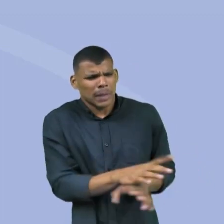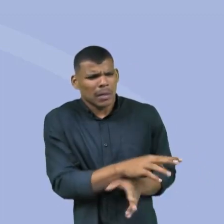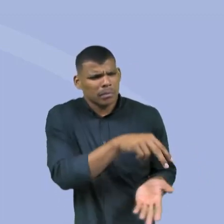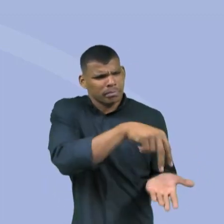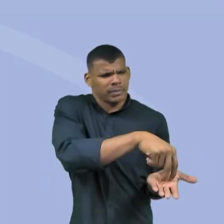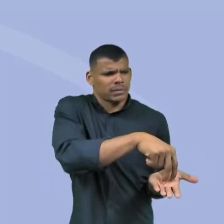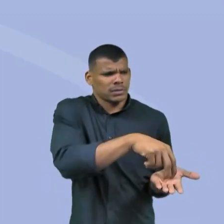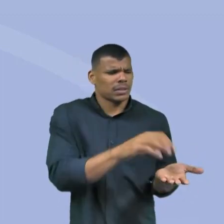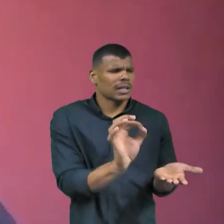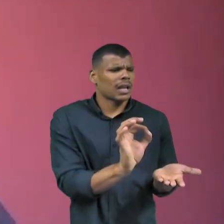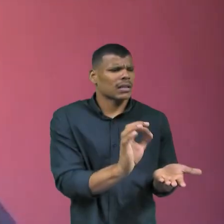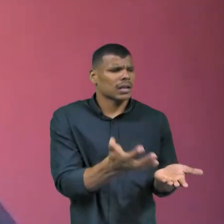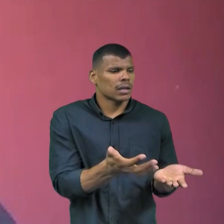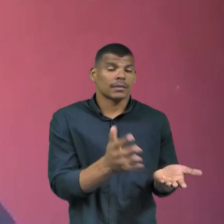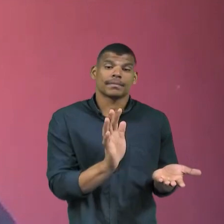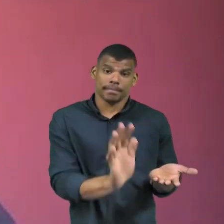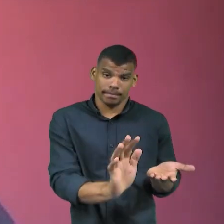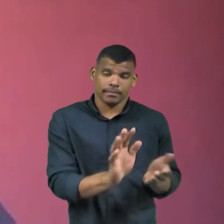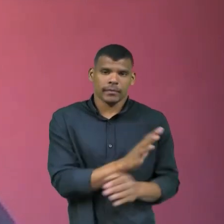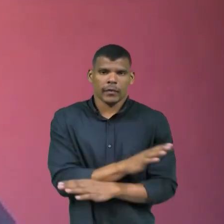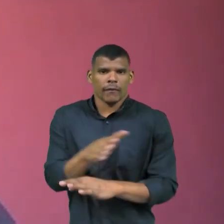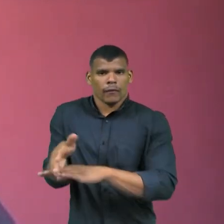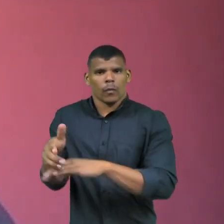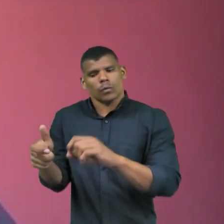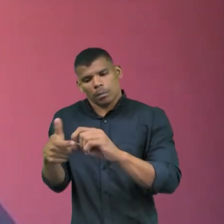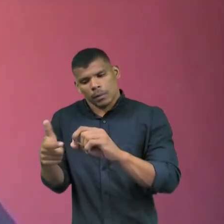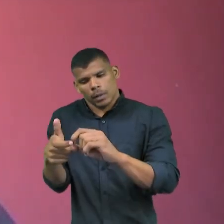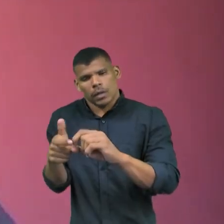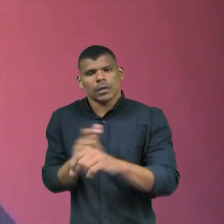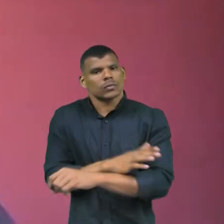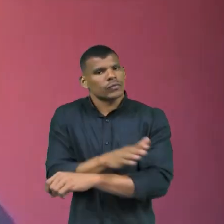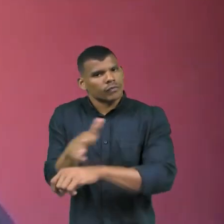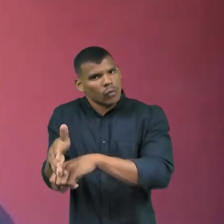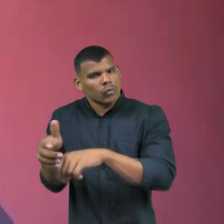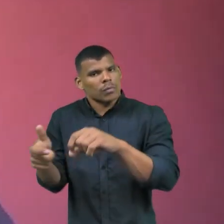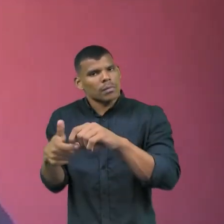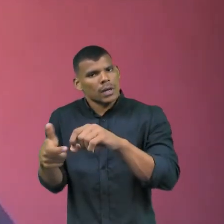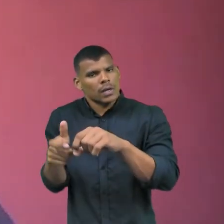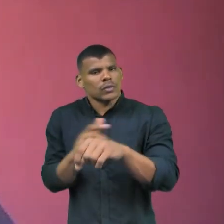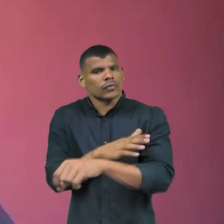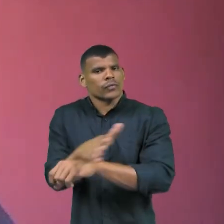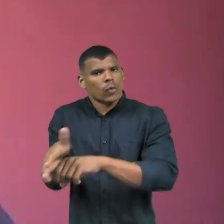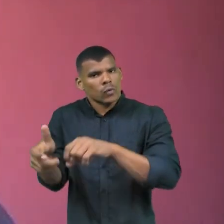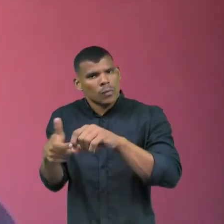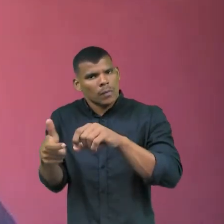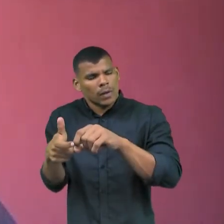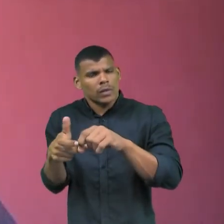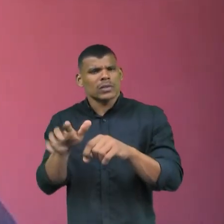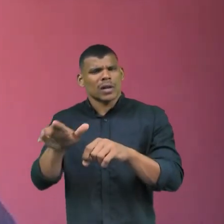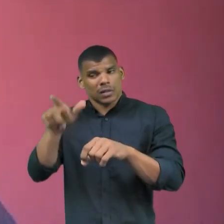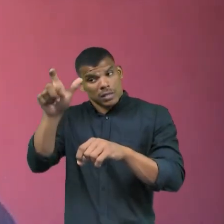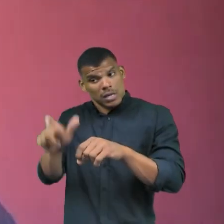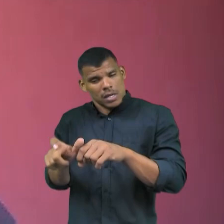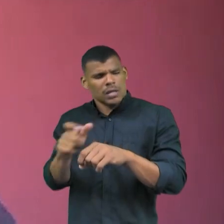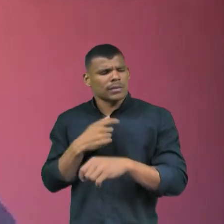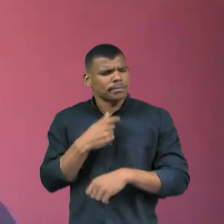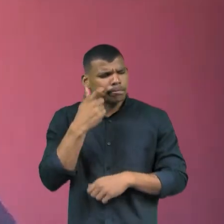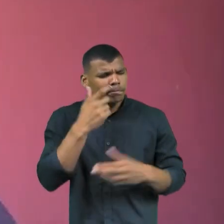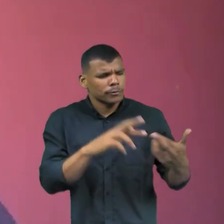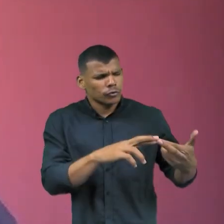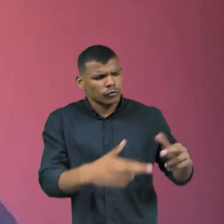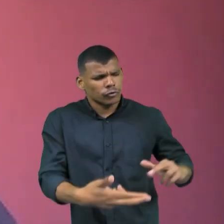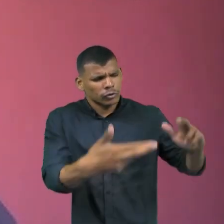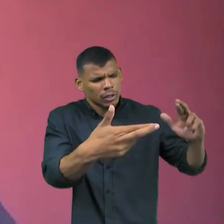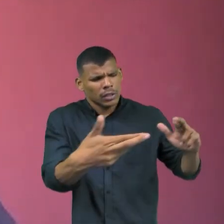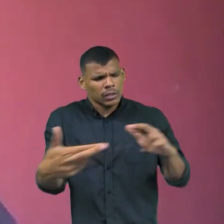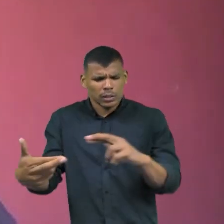diagnóstico demorou. O médico desconfiou que possivelmente fosse uma doença genética. Então, foi